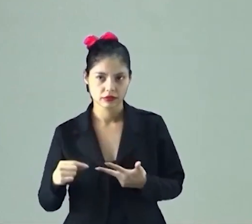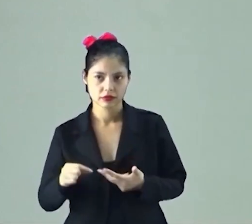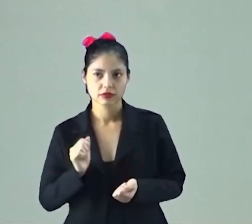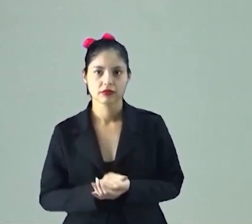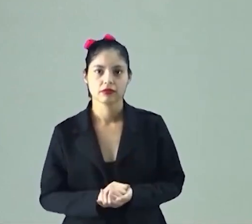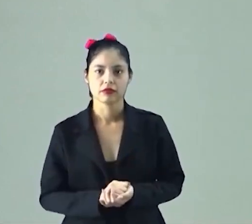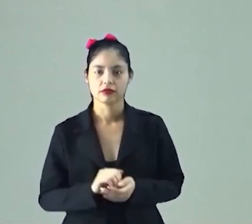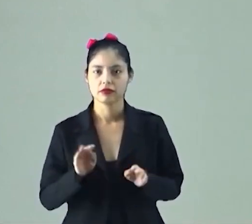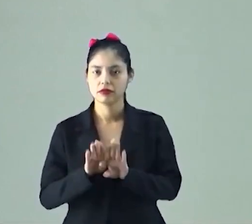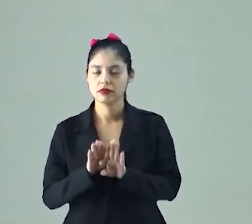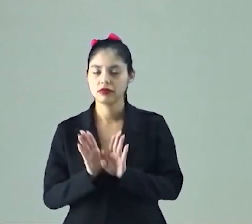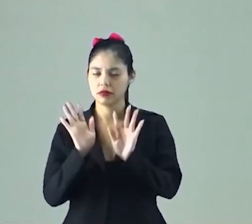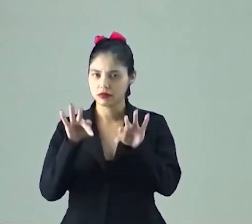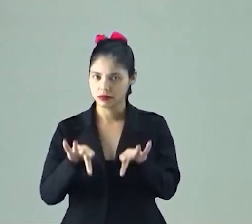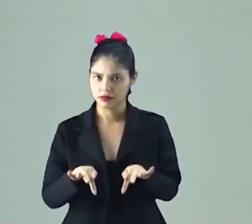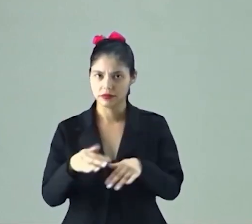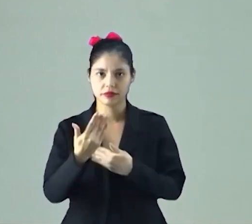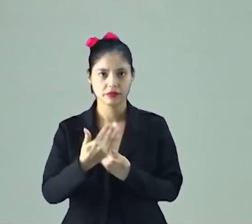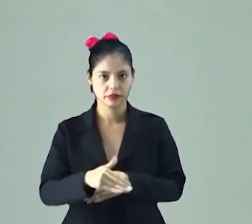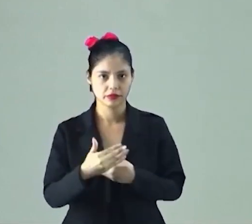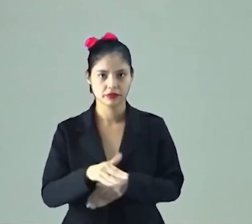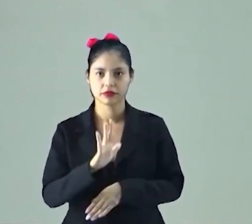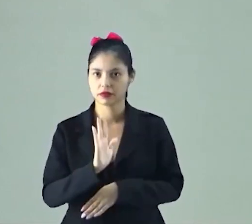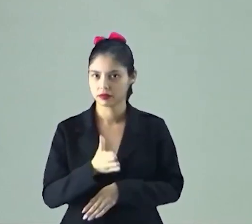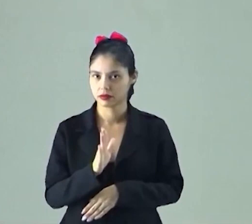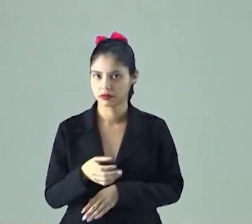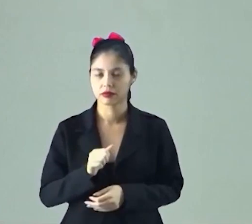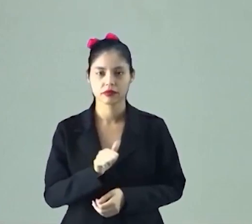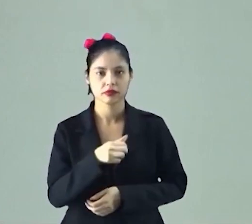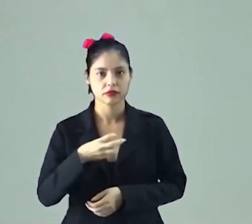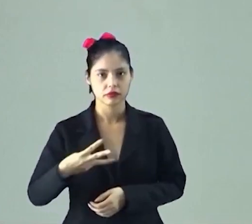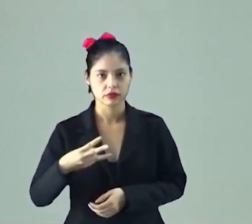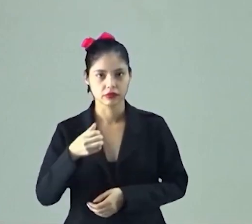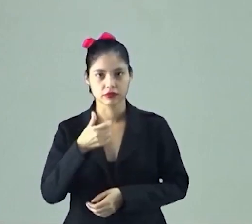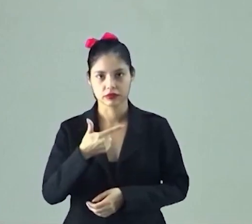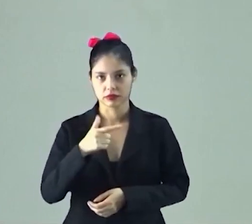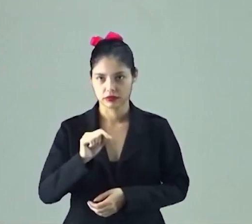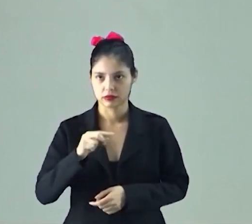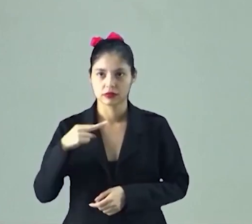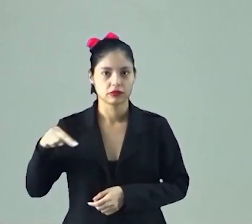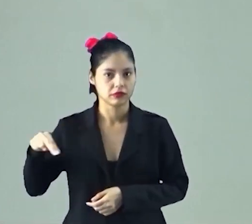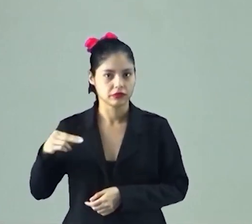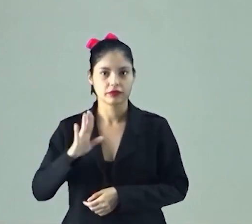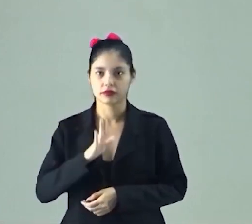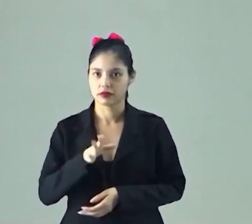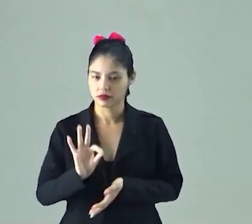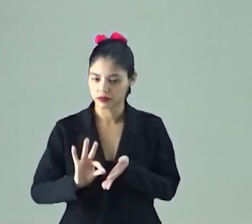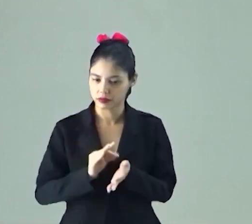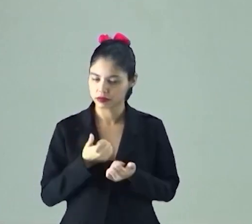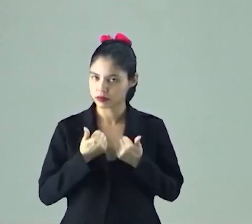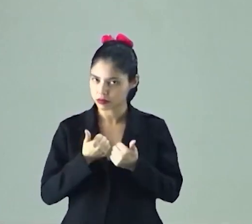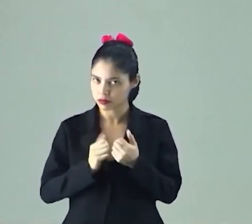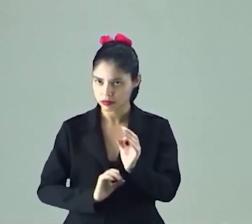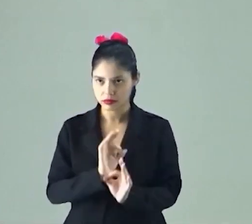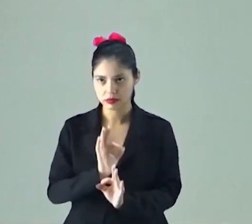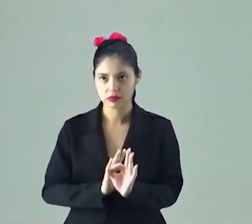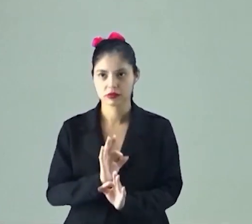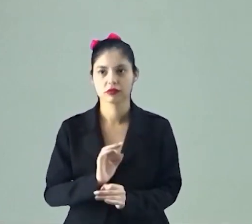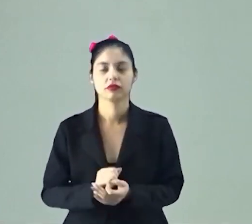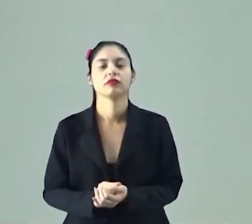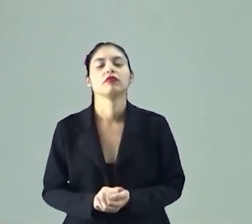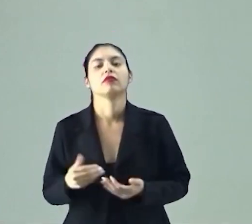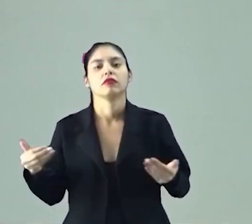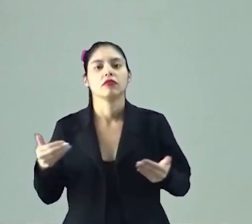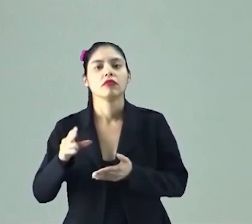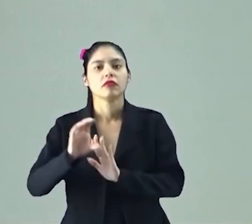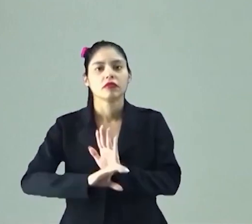gente já está encaminhando na reta final, a provinha do Enem aí já nos dias 13 e 20 de novembro, já a agenda, já deixa tudo bacaninha aí. E a gente vai